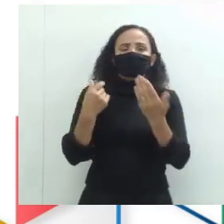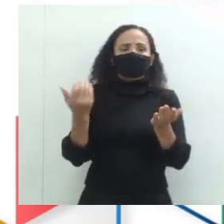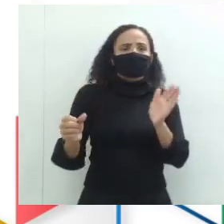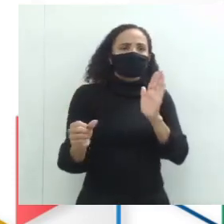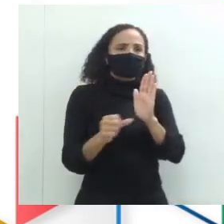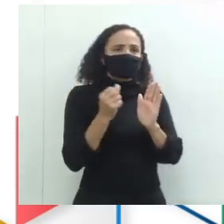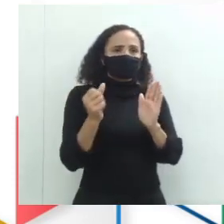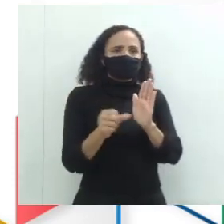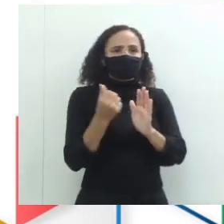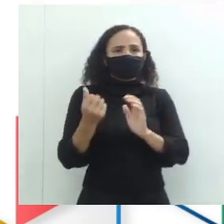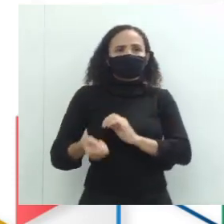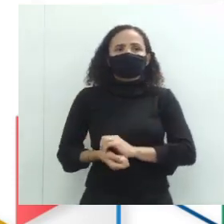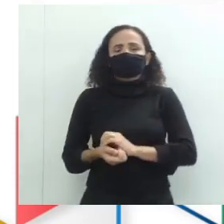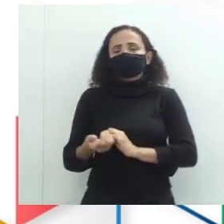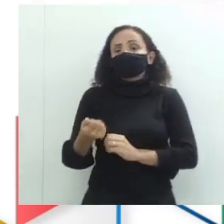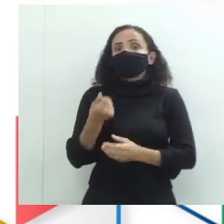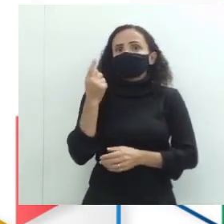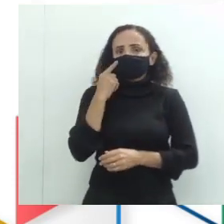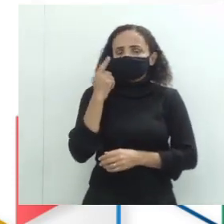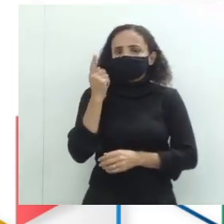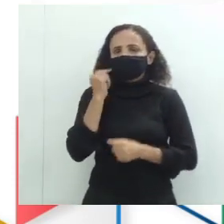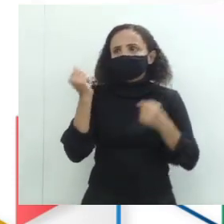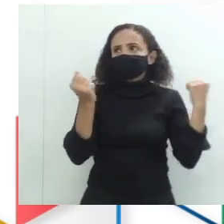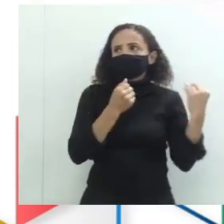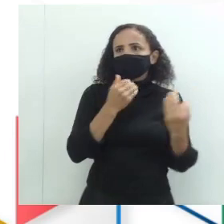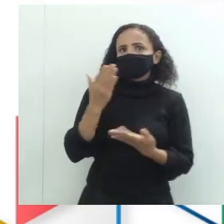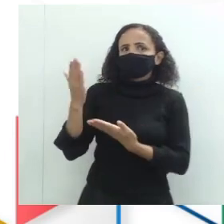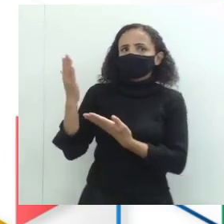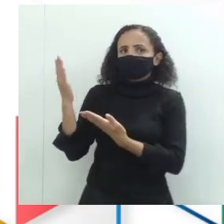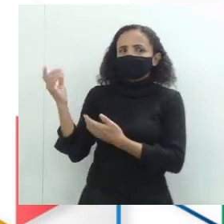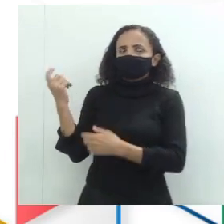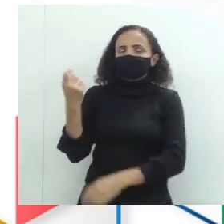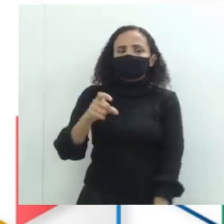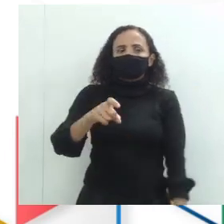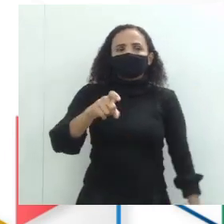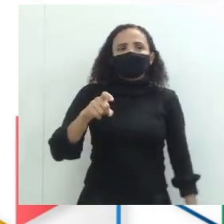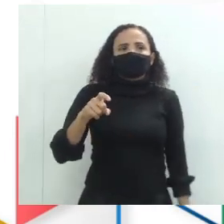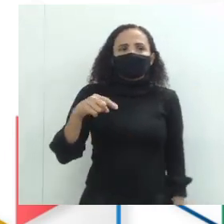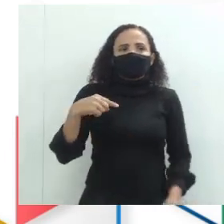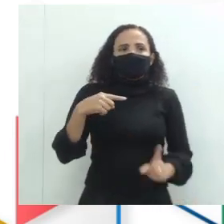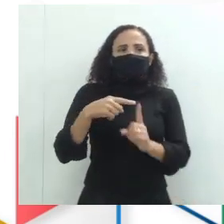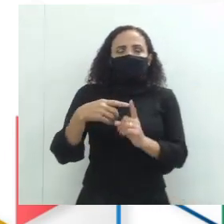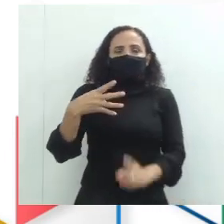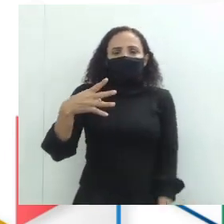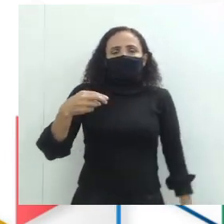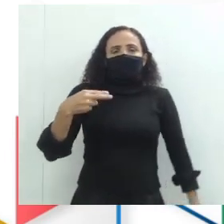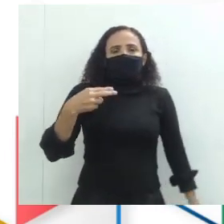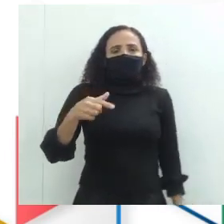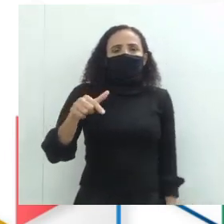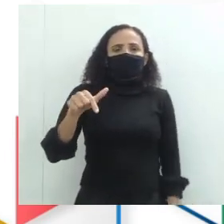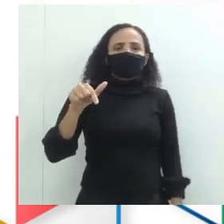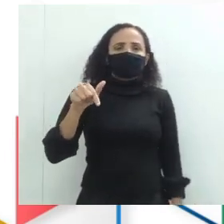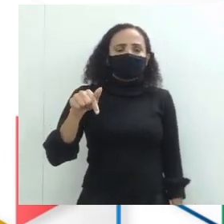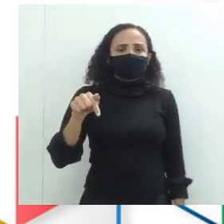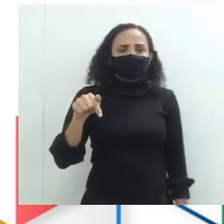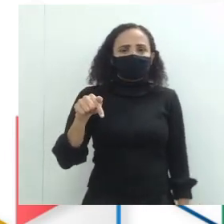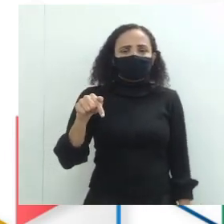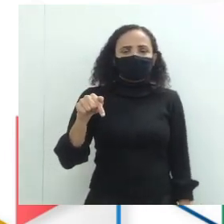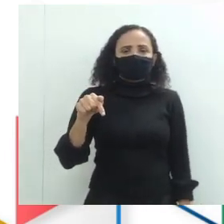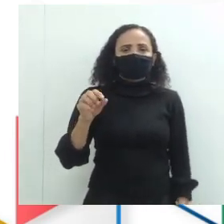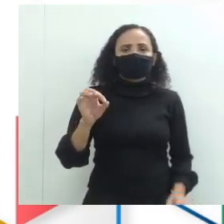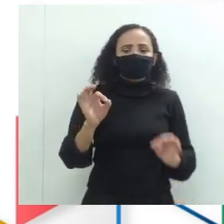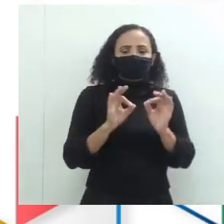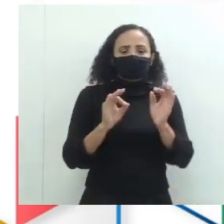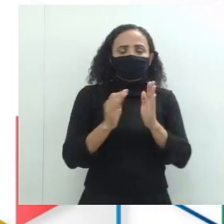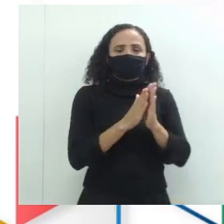Primeiro, item A. Resolução comigo. X mais 4 igual a 7. O que a gente faz para